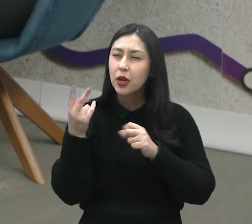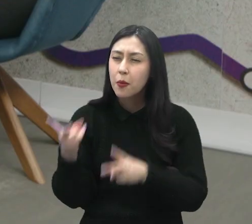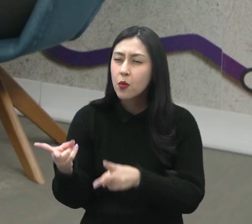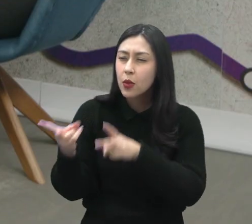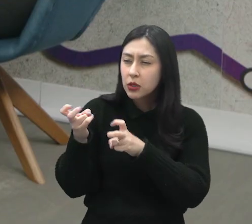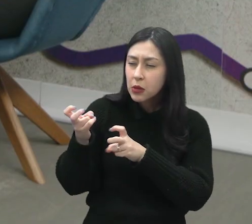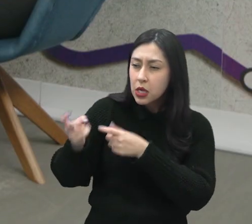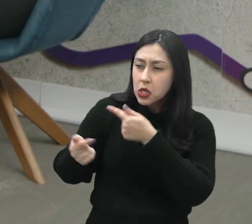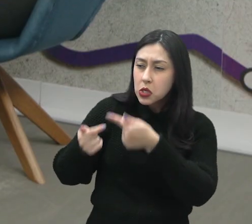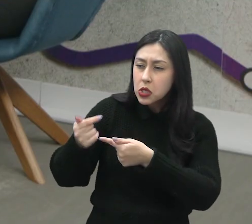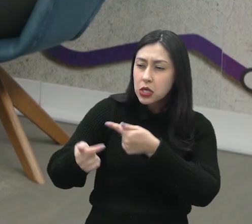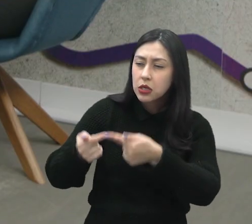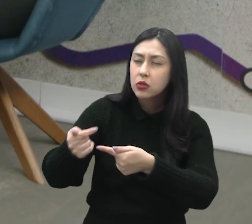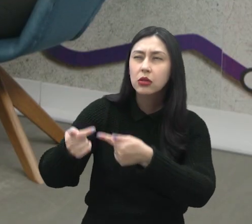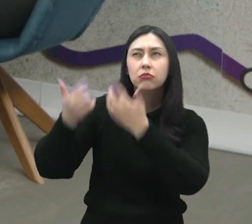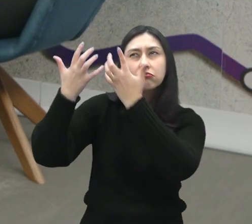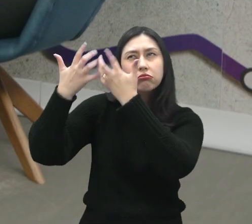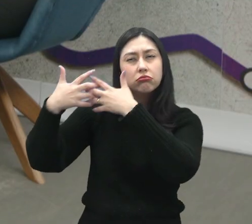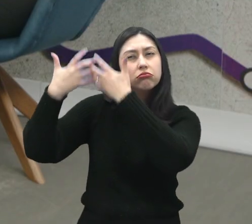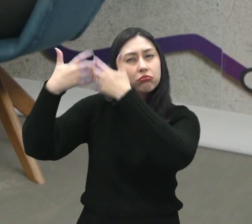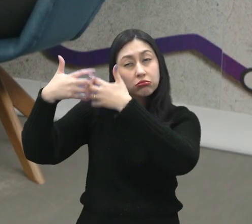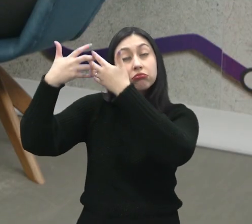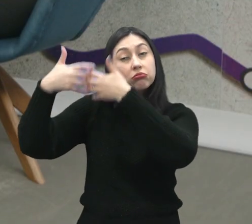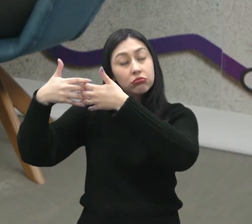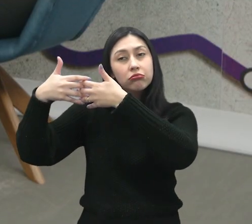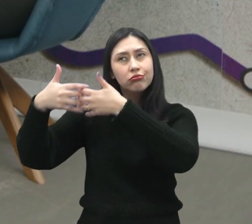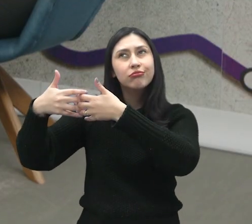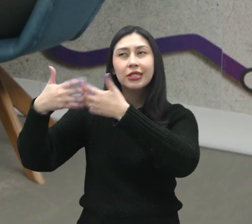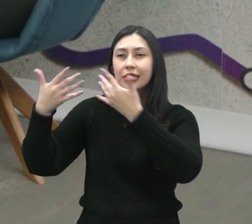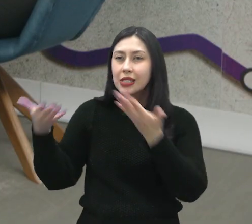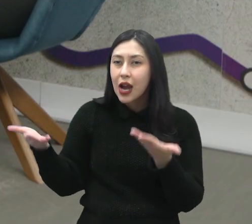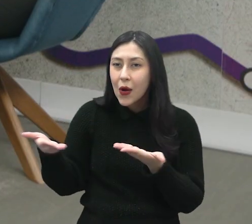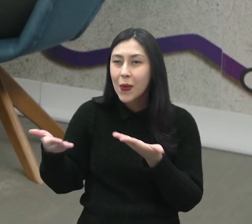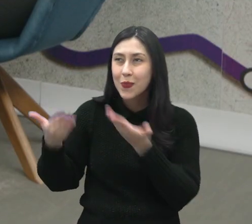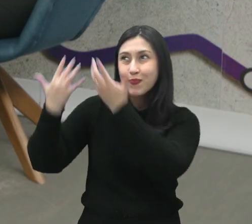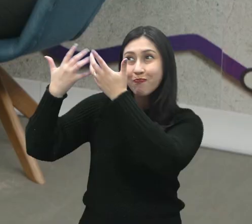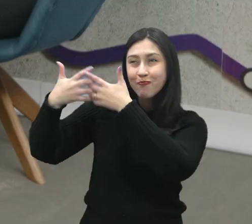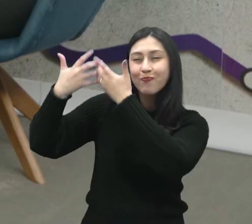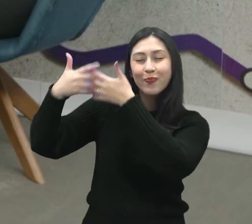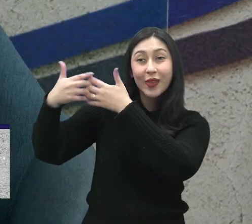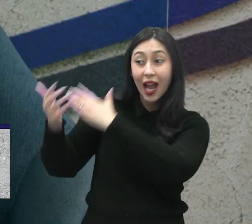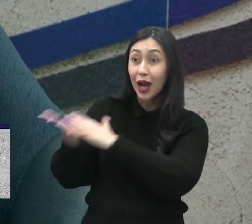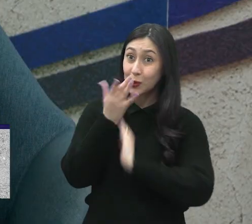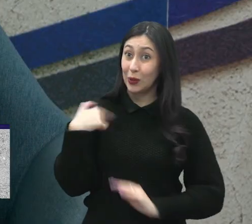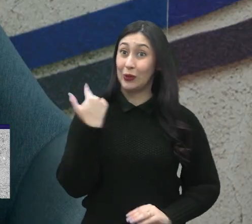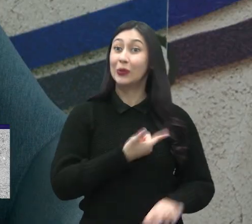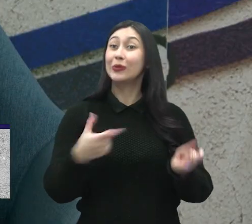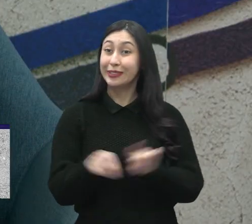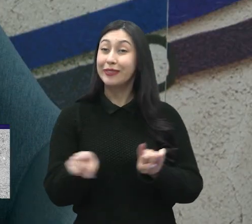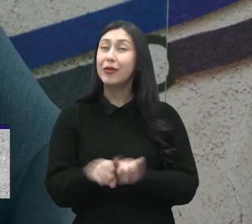geração que tem refletido mais. E essa reflexão desta geração faz com que a nossa também reflita.